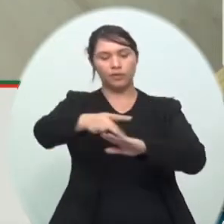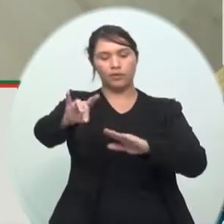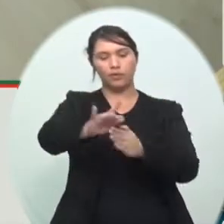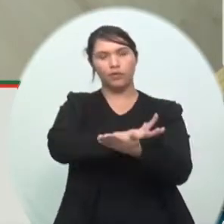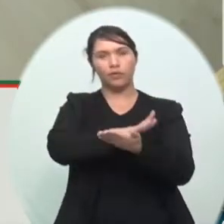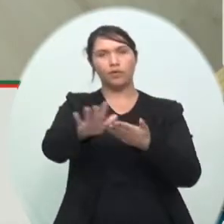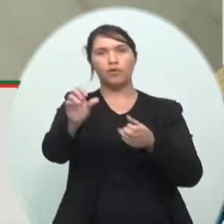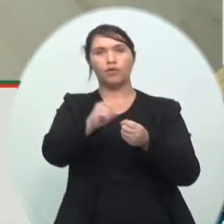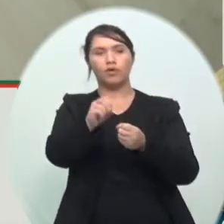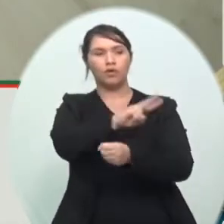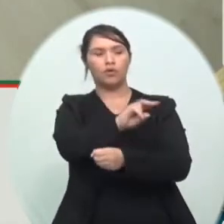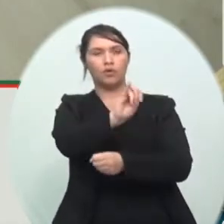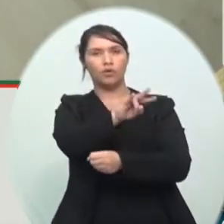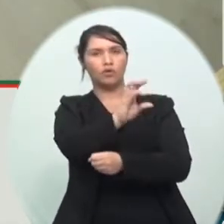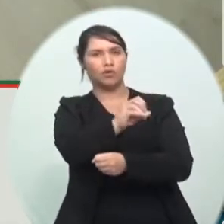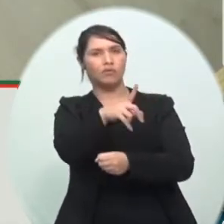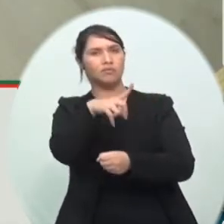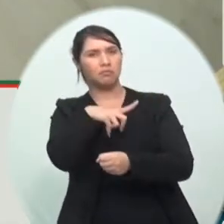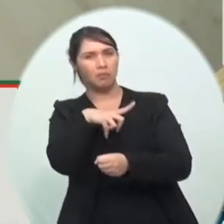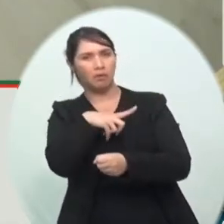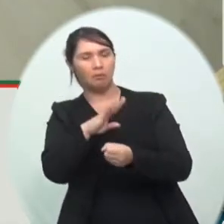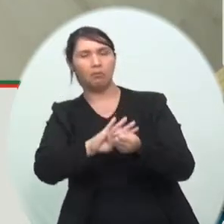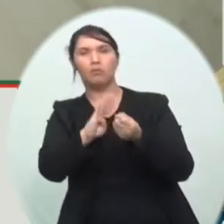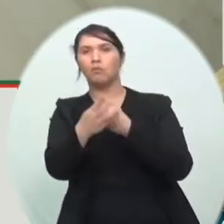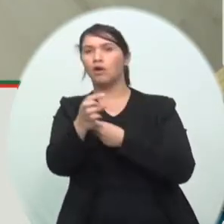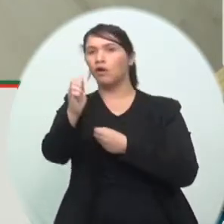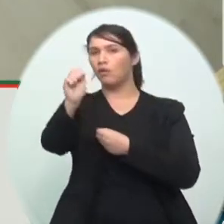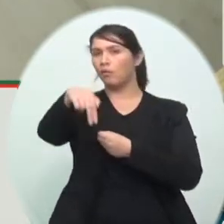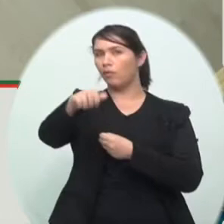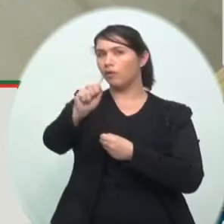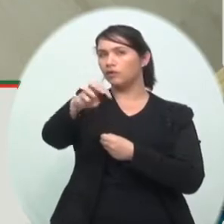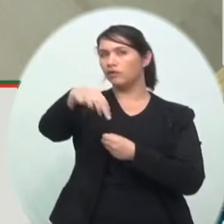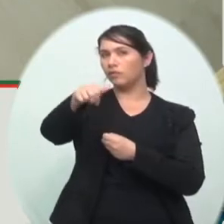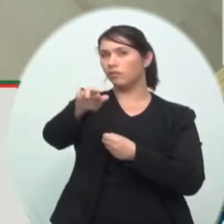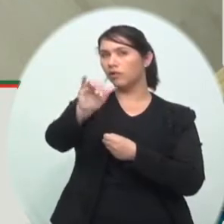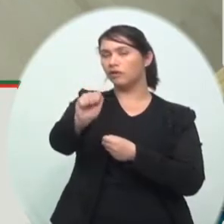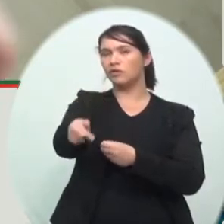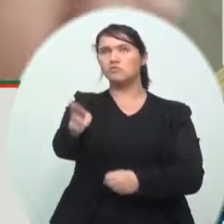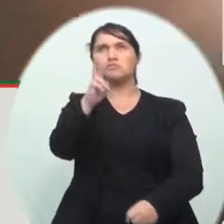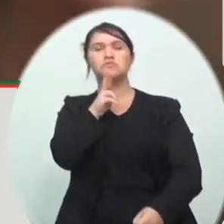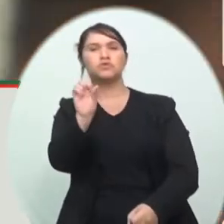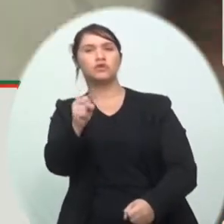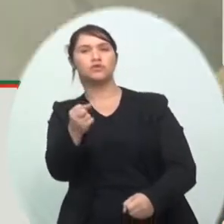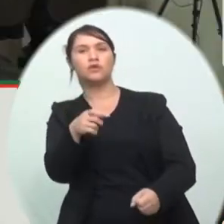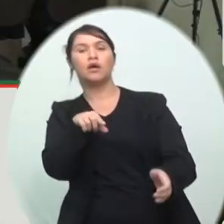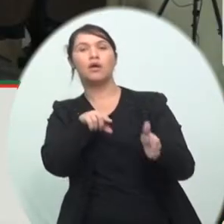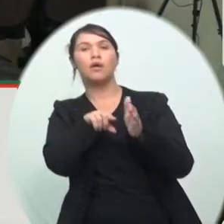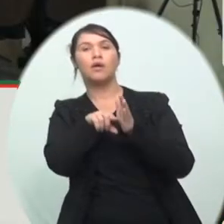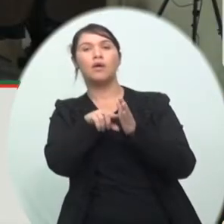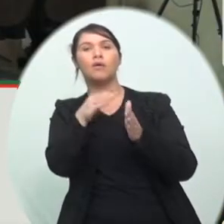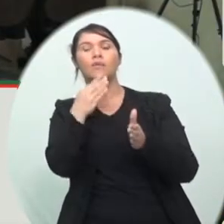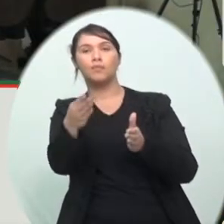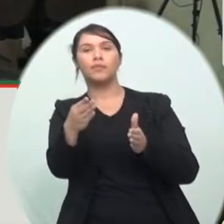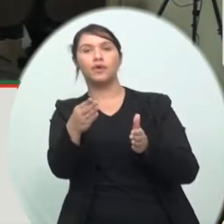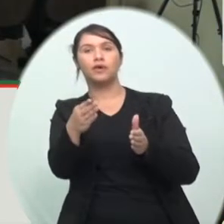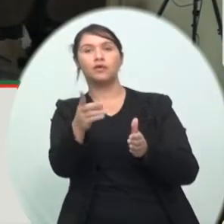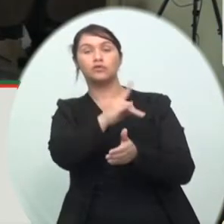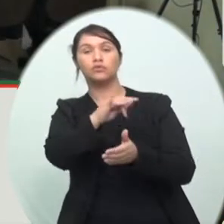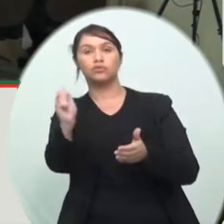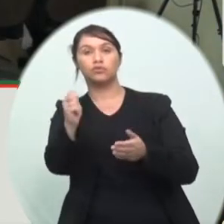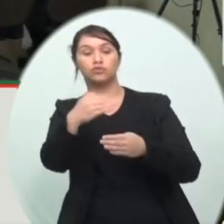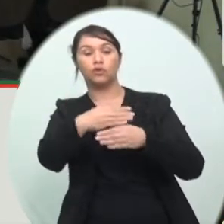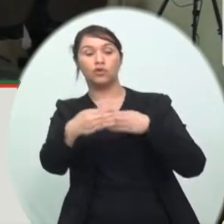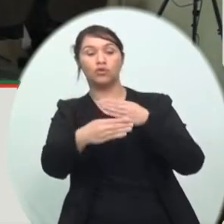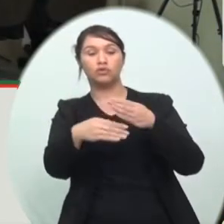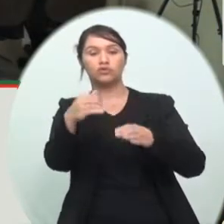Zanetti, localizado no bairro Ana Maria, em caso afirmativo, fornecer o cronograma da obra na íntegra. O requerimento